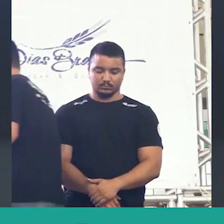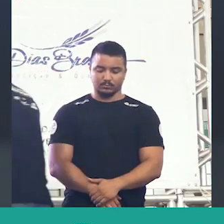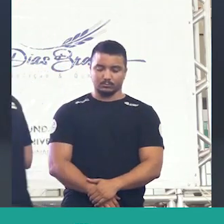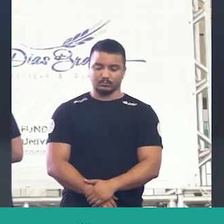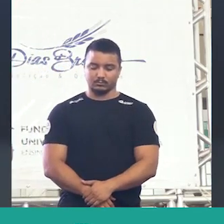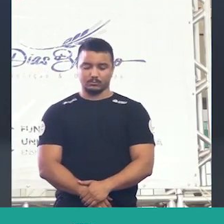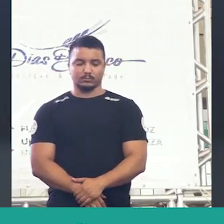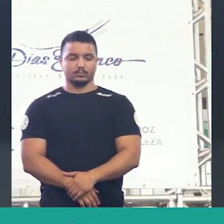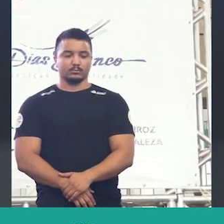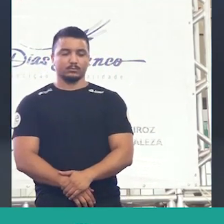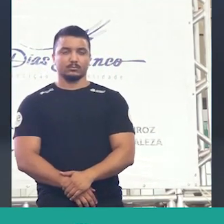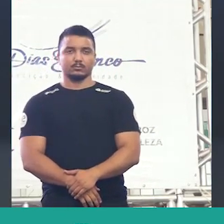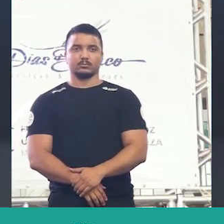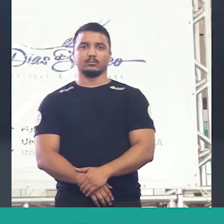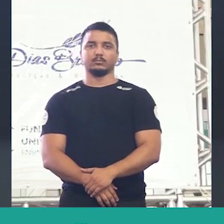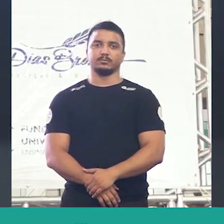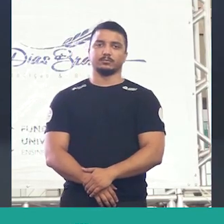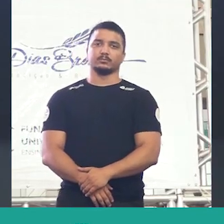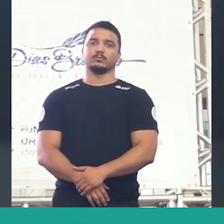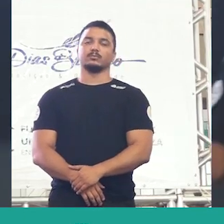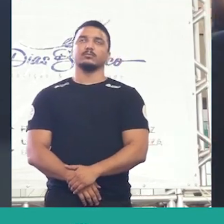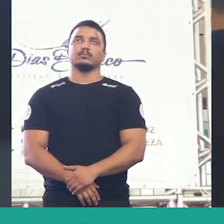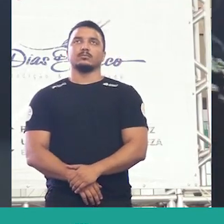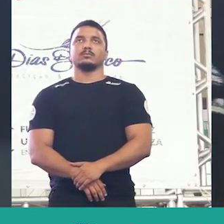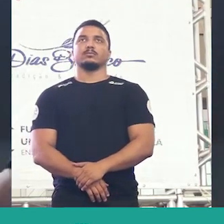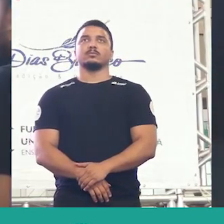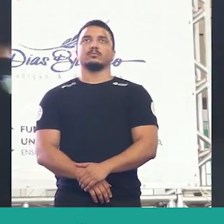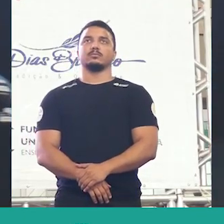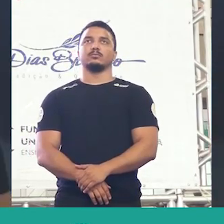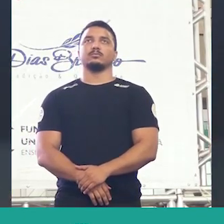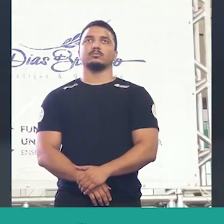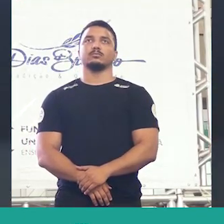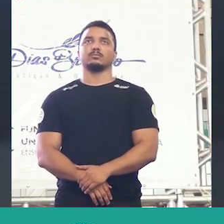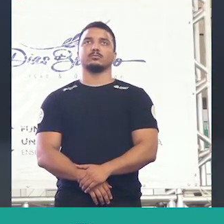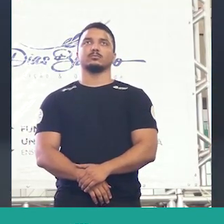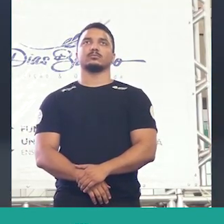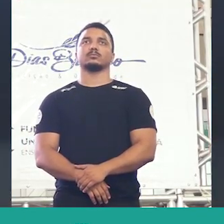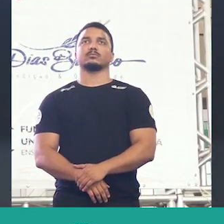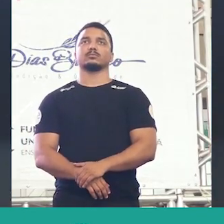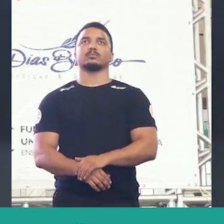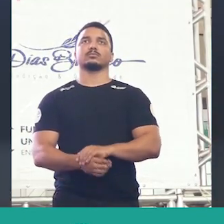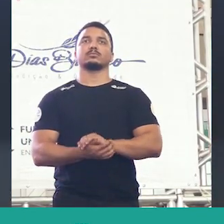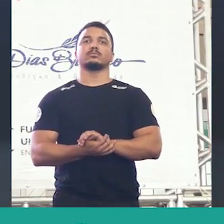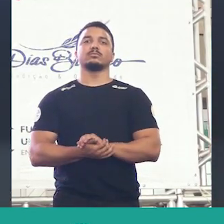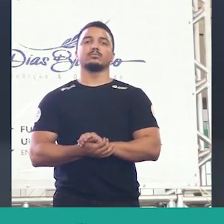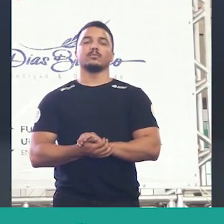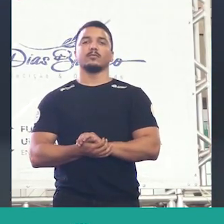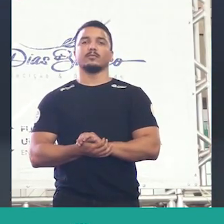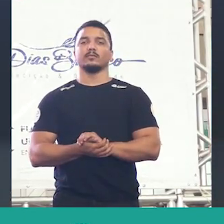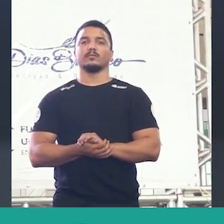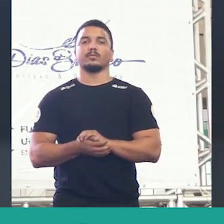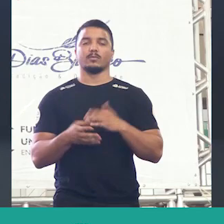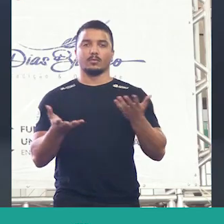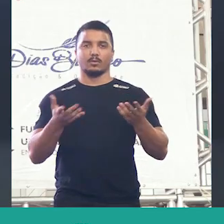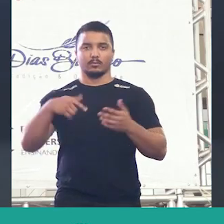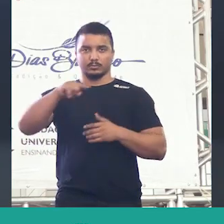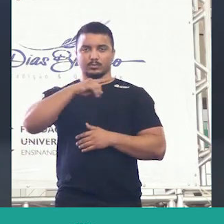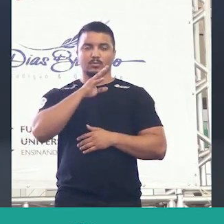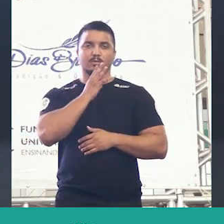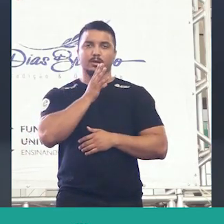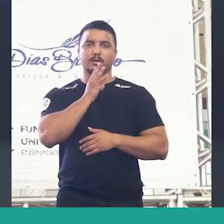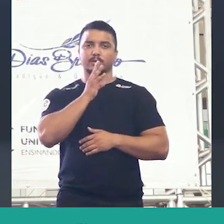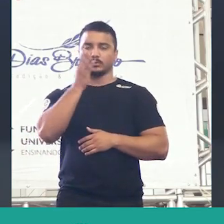E. Beleza? Ok, vamos lá. Certo. Pessoal,